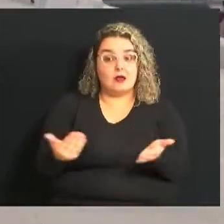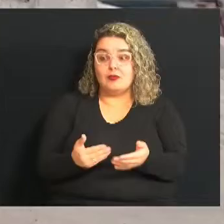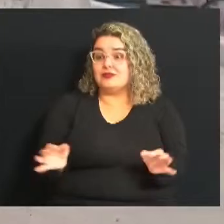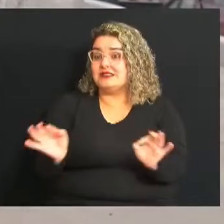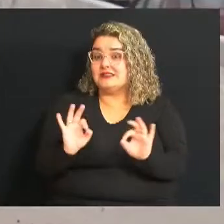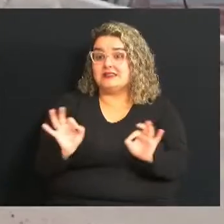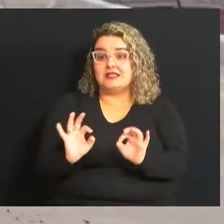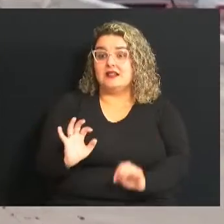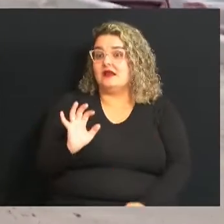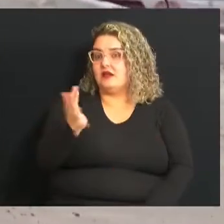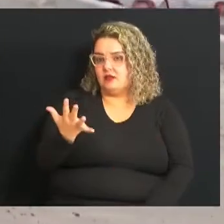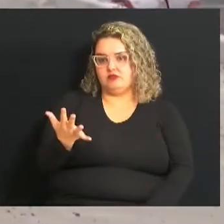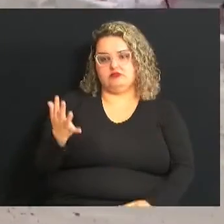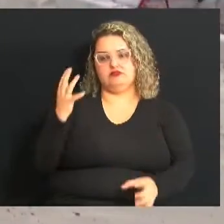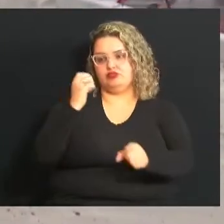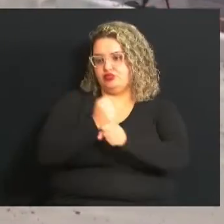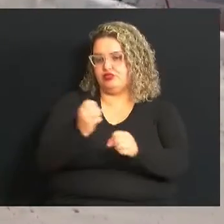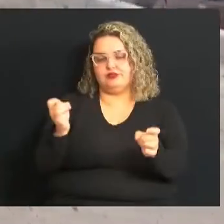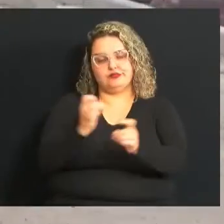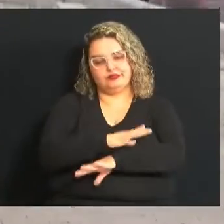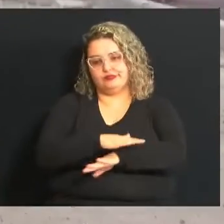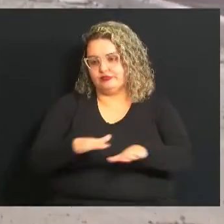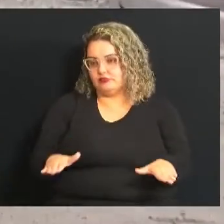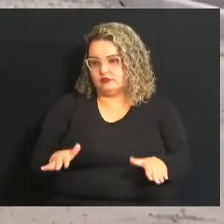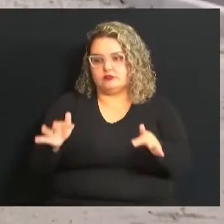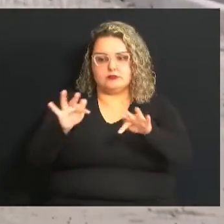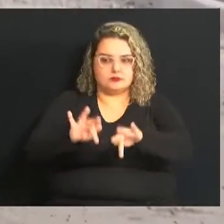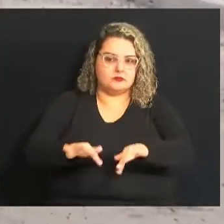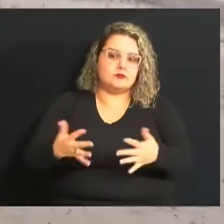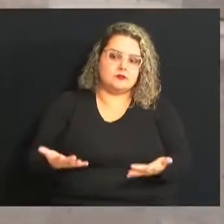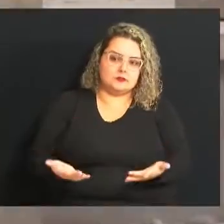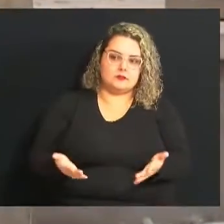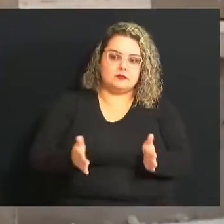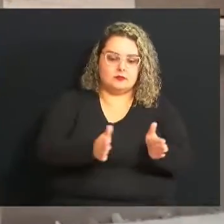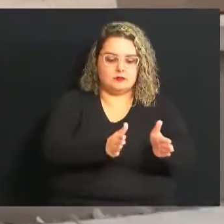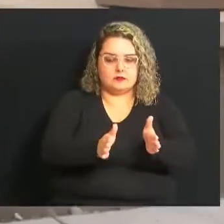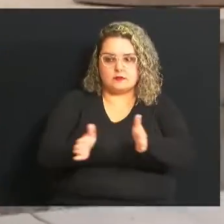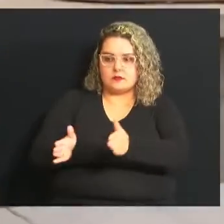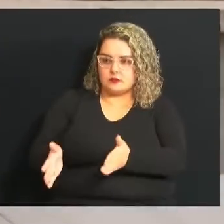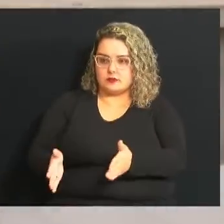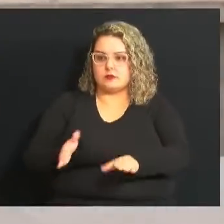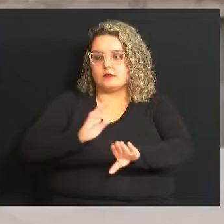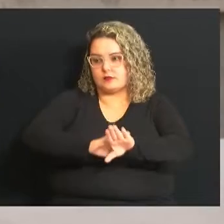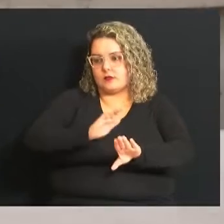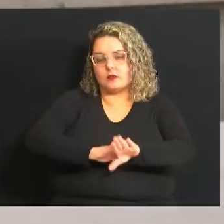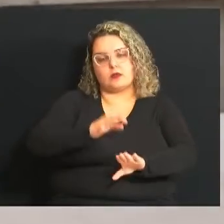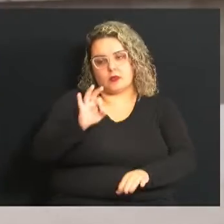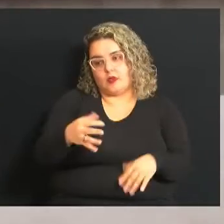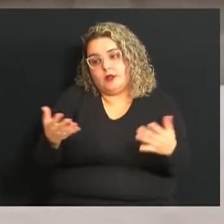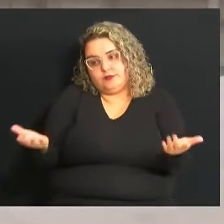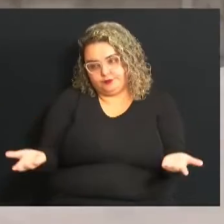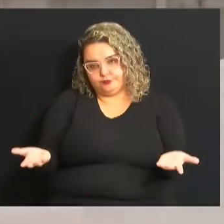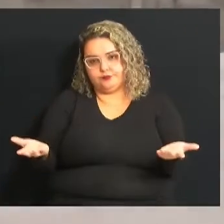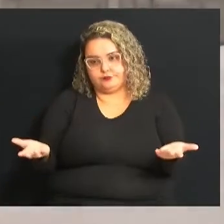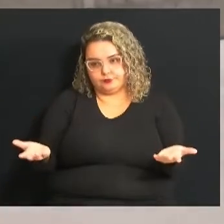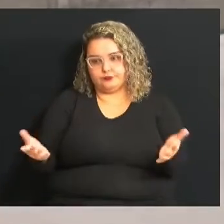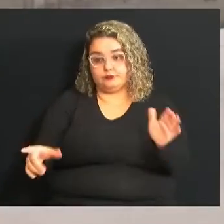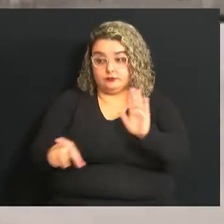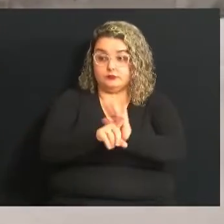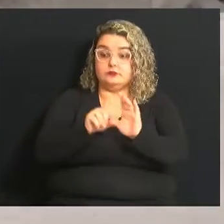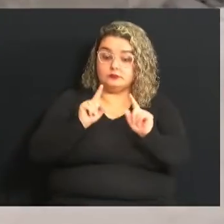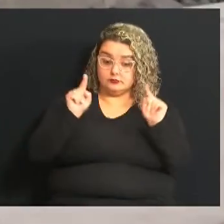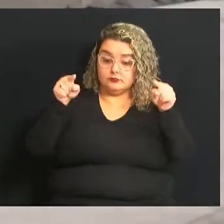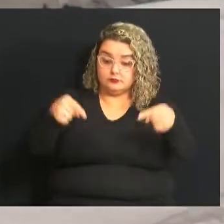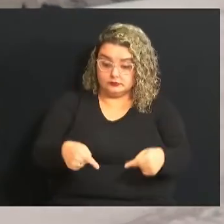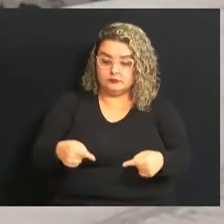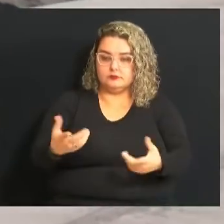ainda completamente finalizado ou algum trecho funcionando. Então, a lei vem nesse sentido